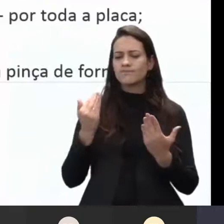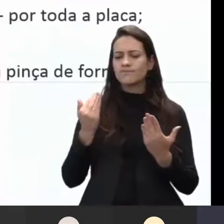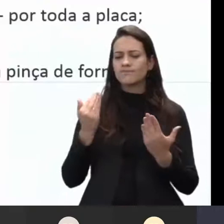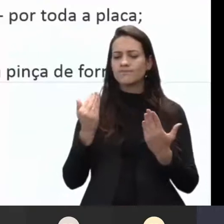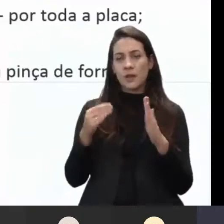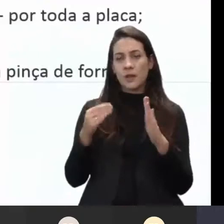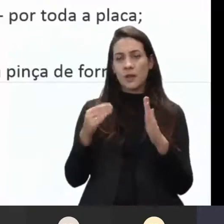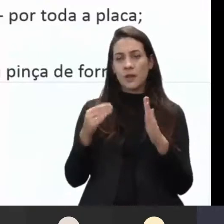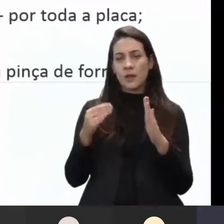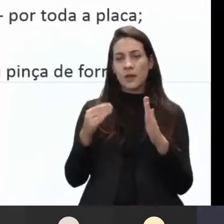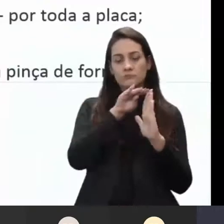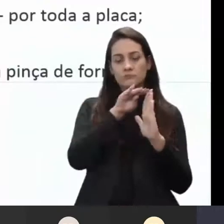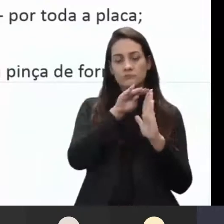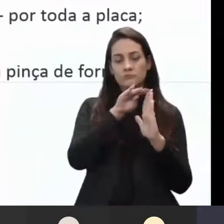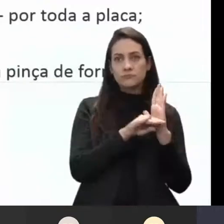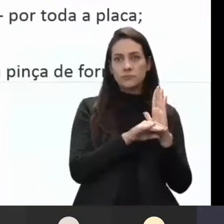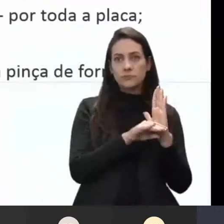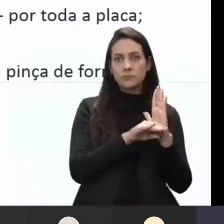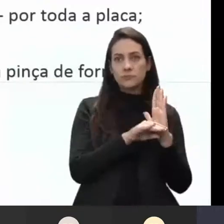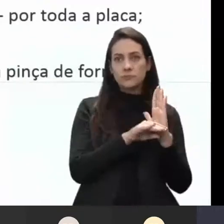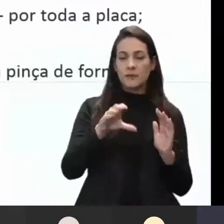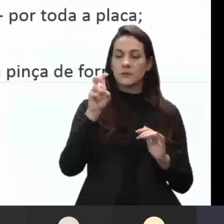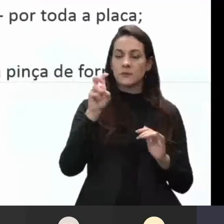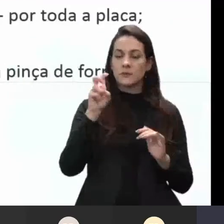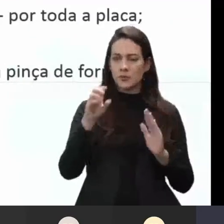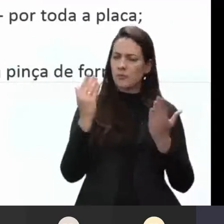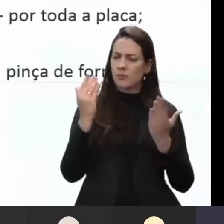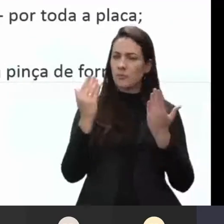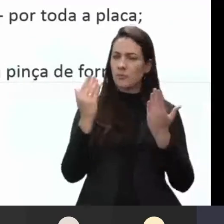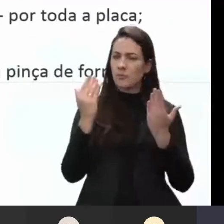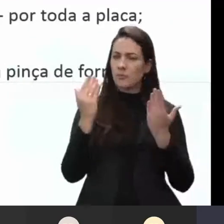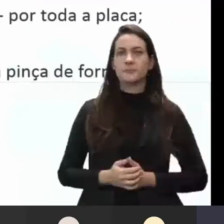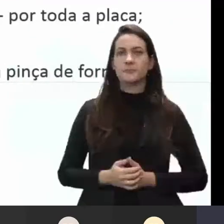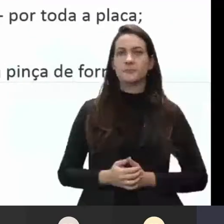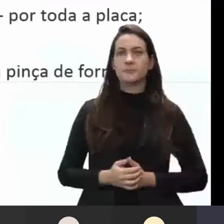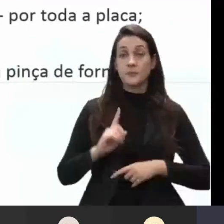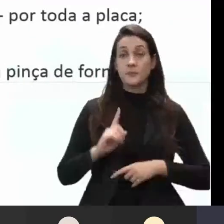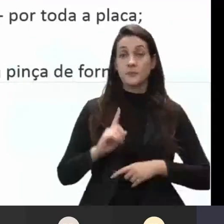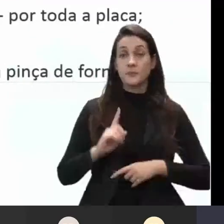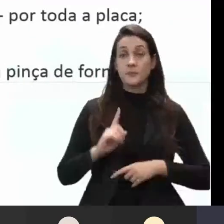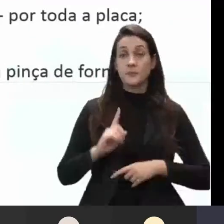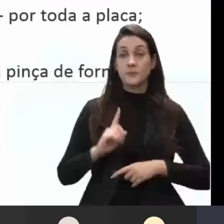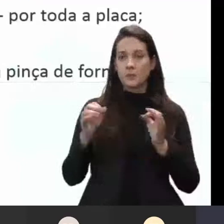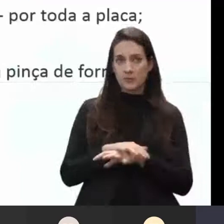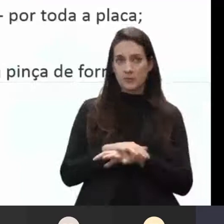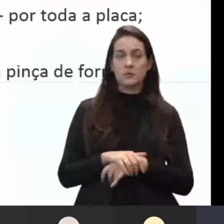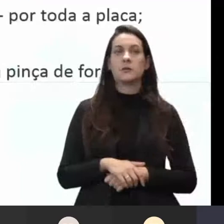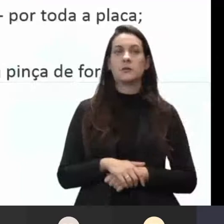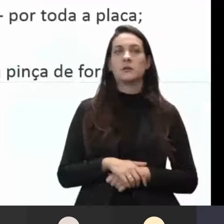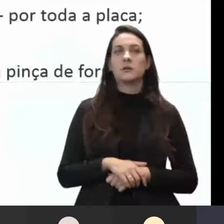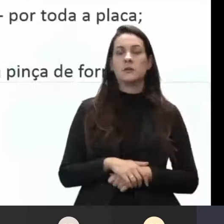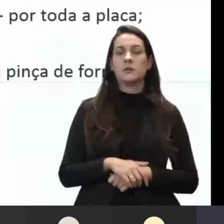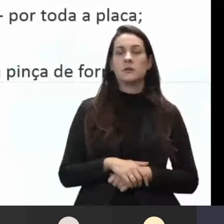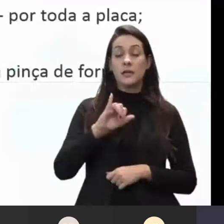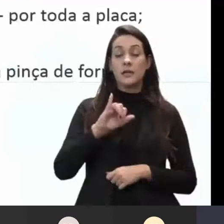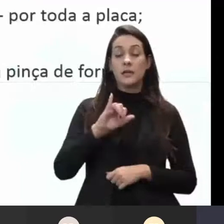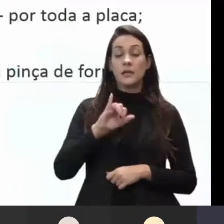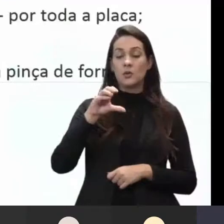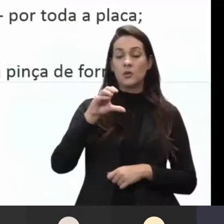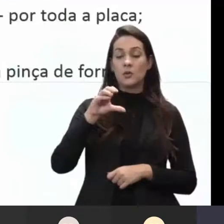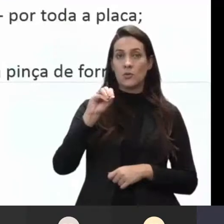escala 0,5 de McFarland. Depois dessa suspensão pronta, o que você vai fazer? Você vai